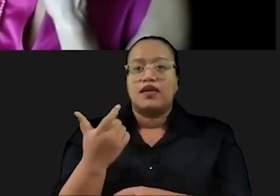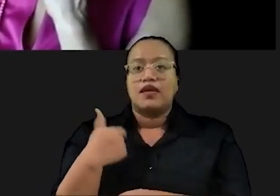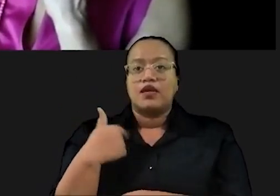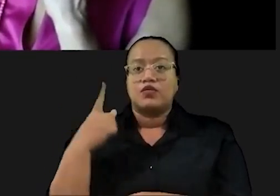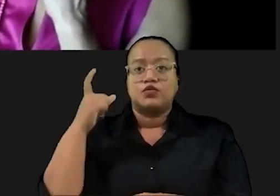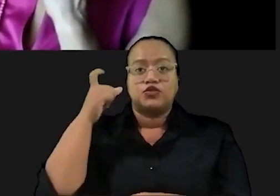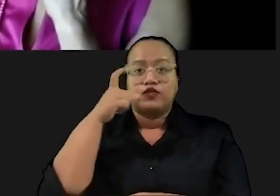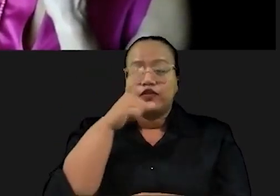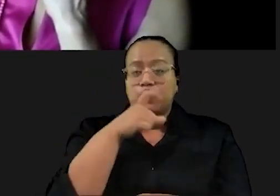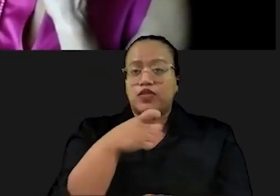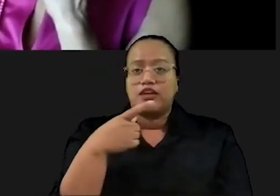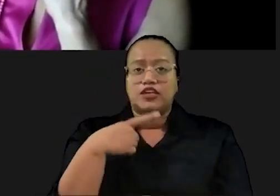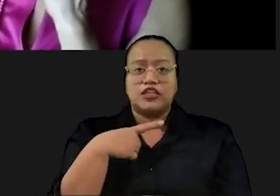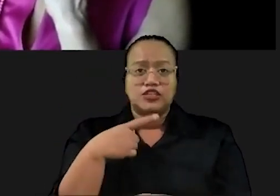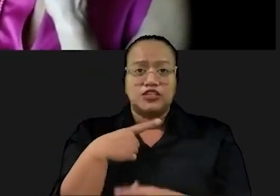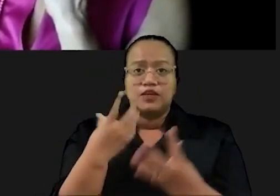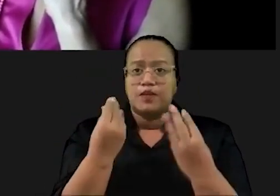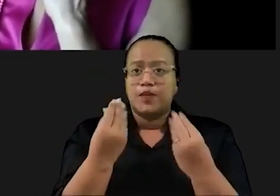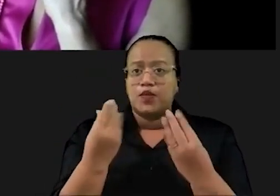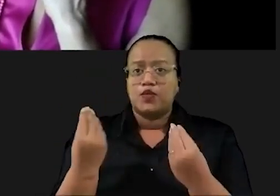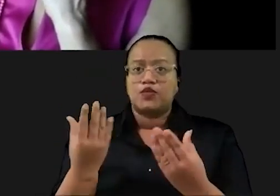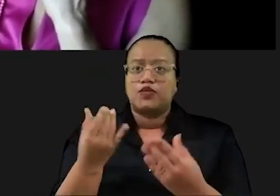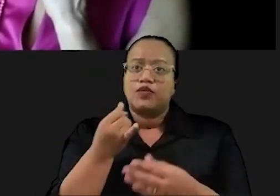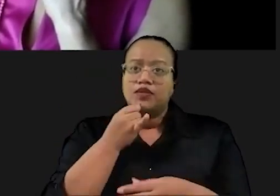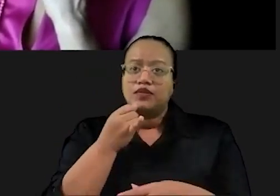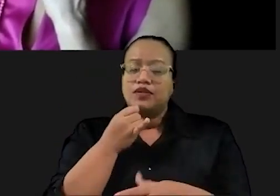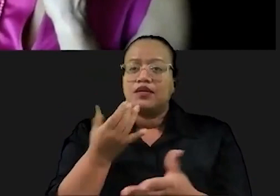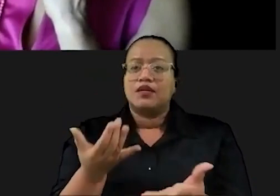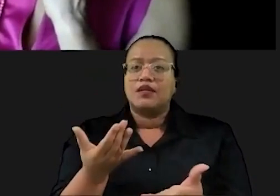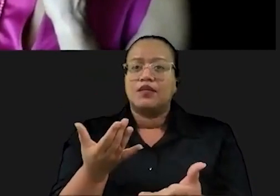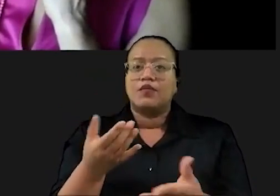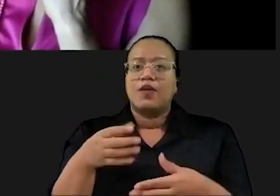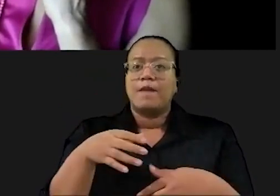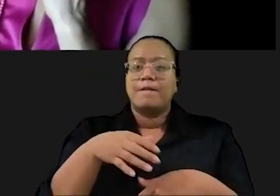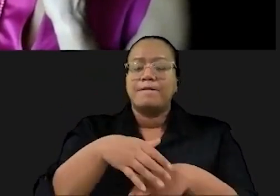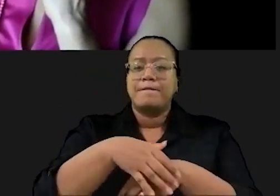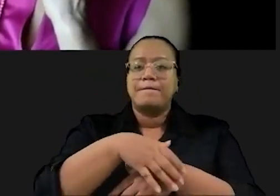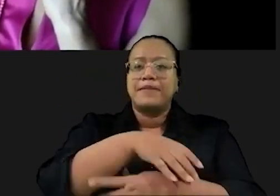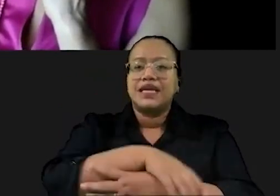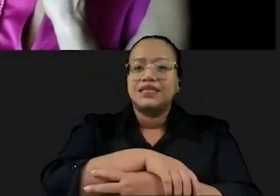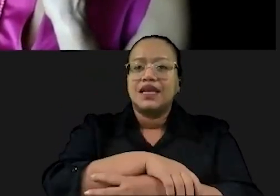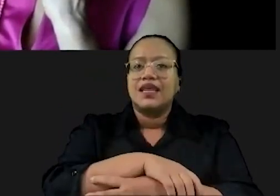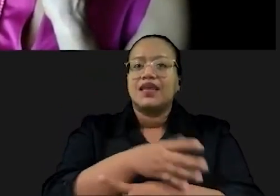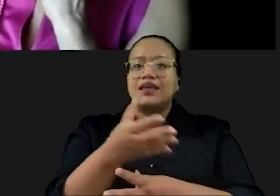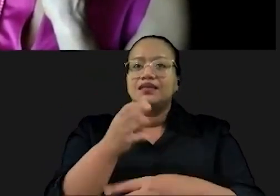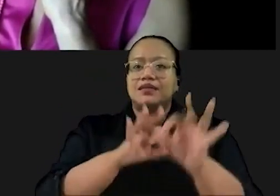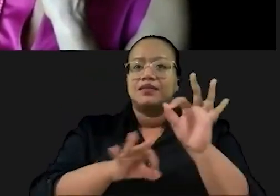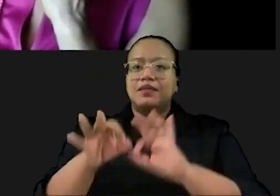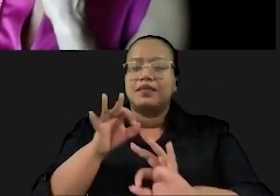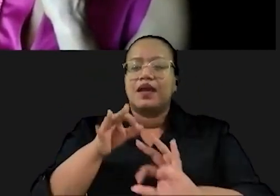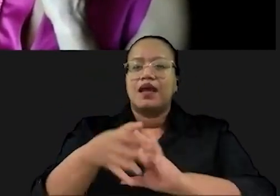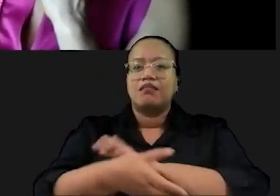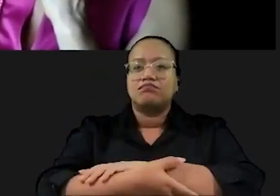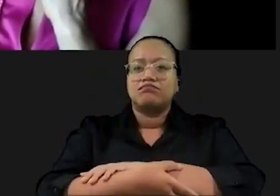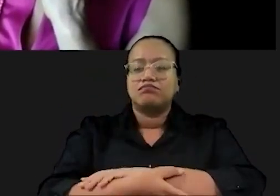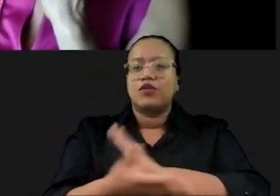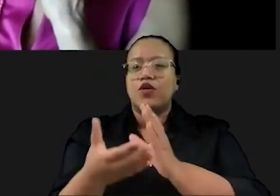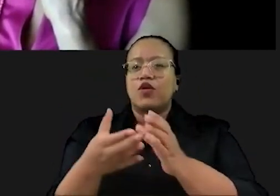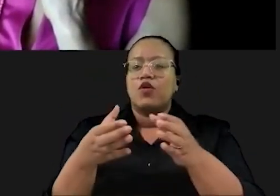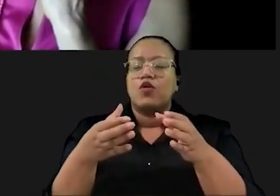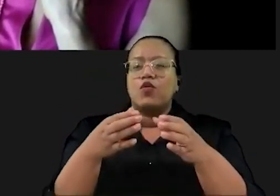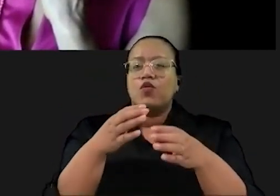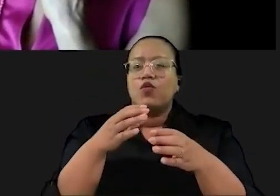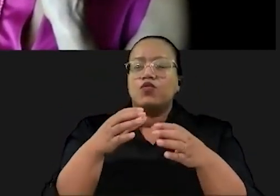para instalar as parcerias com os convênios, com o INSS, Caixa Econômica Federal,